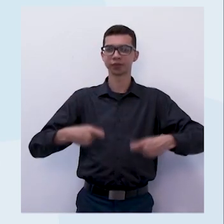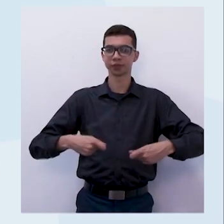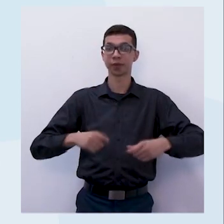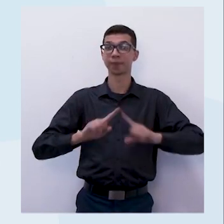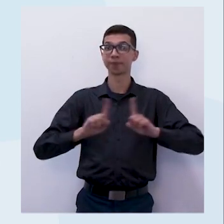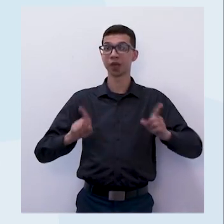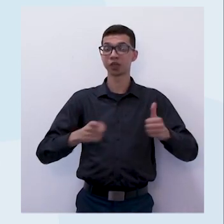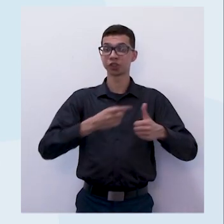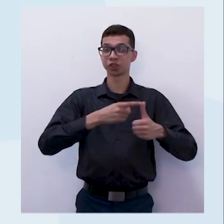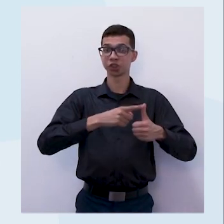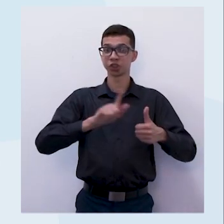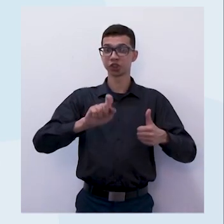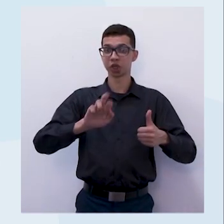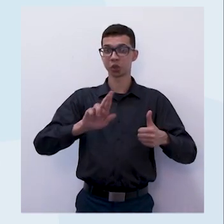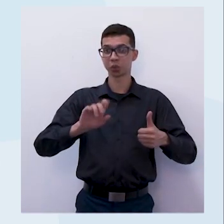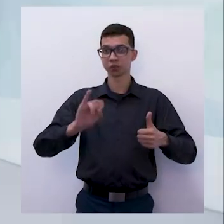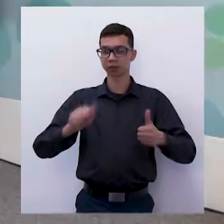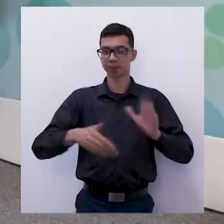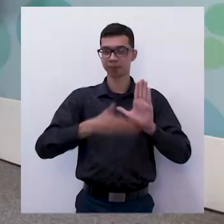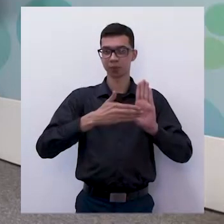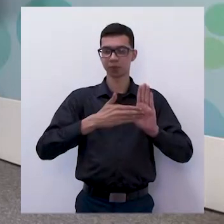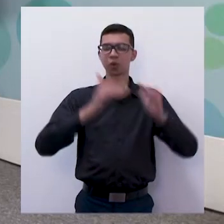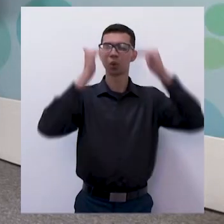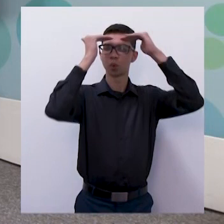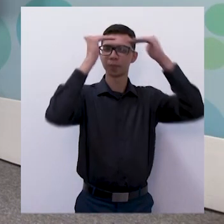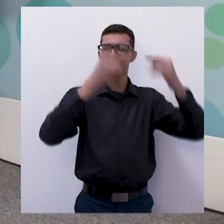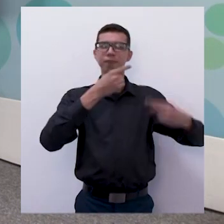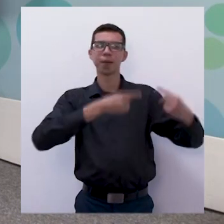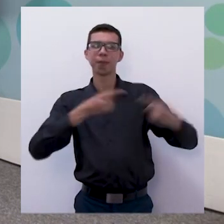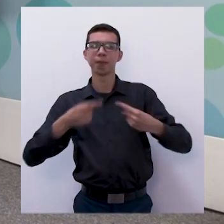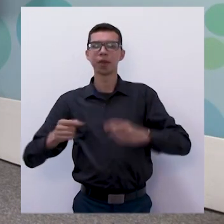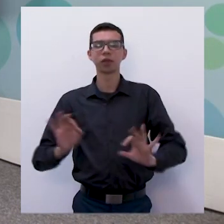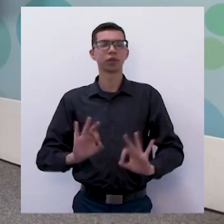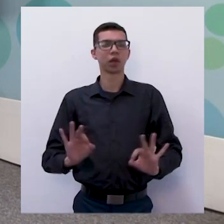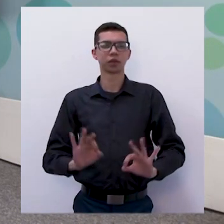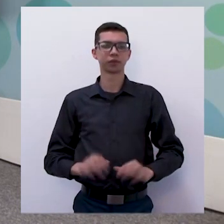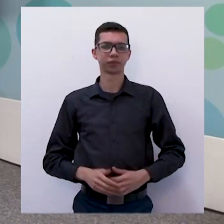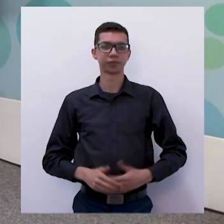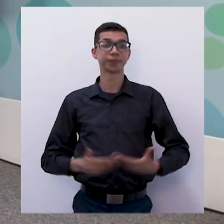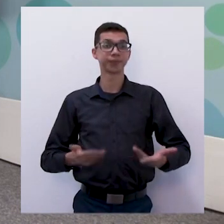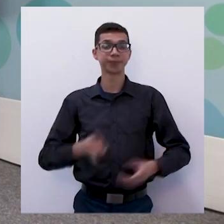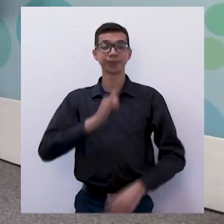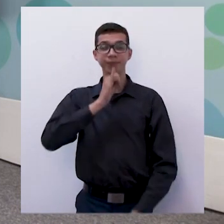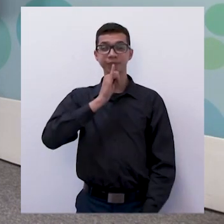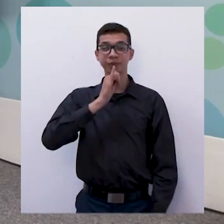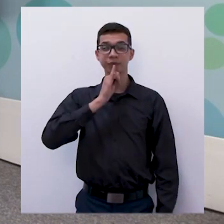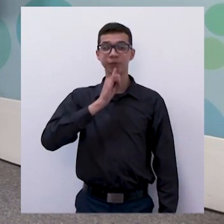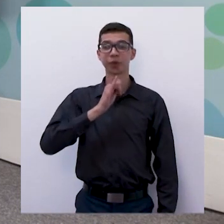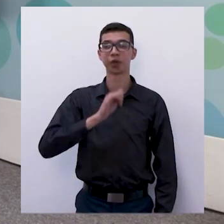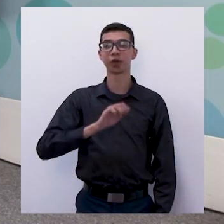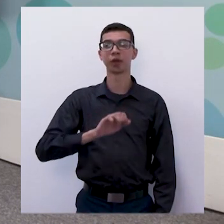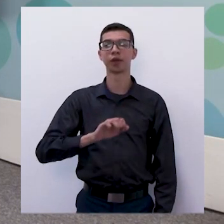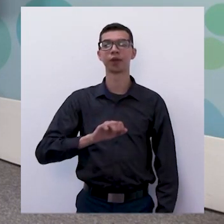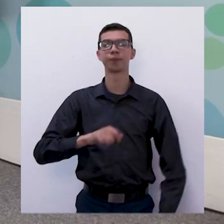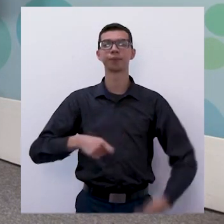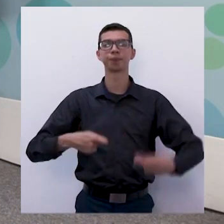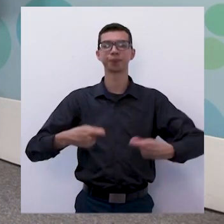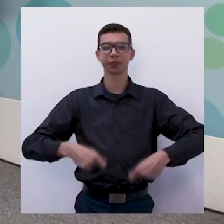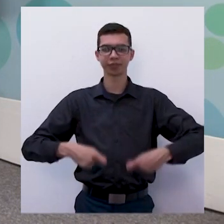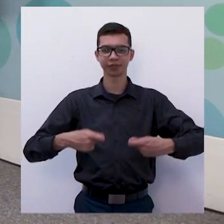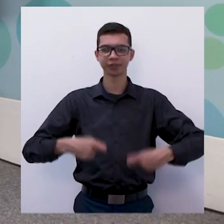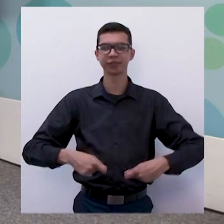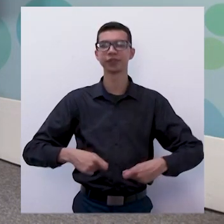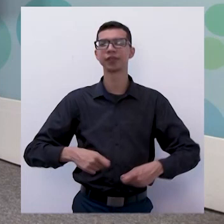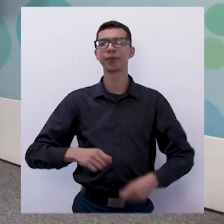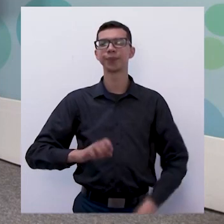Então vejam lá, né? O eforato, quando precisa tomar alguma decisão, quando precisa que alguma